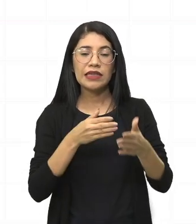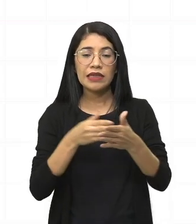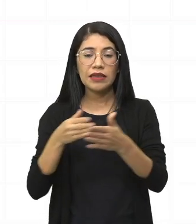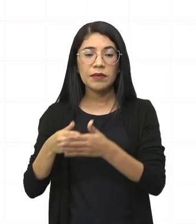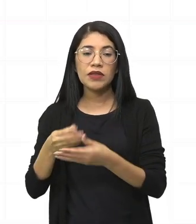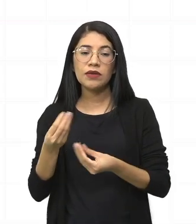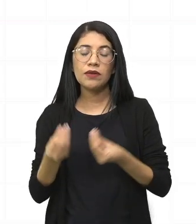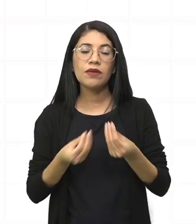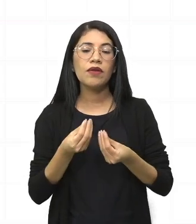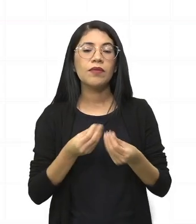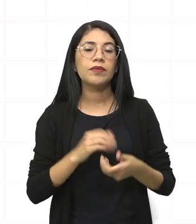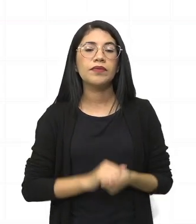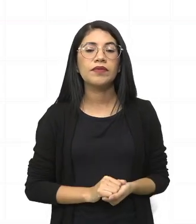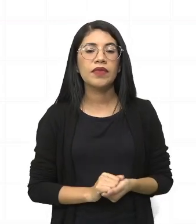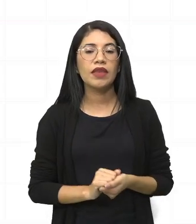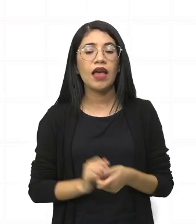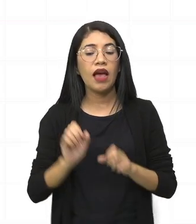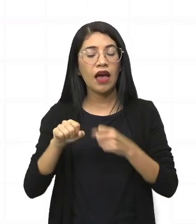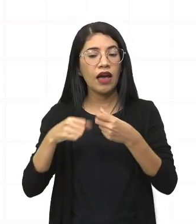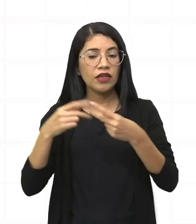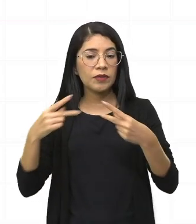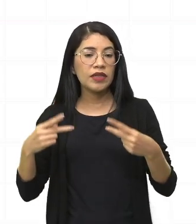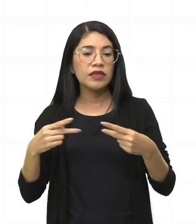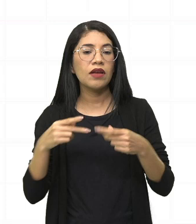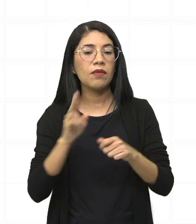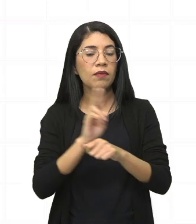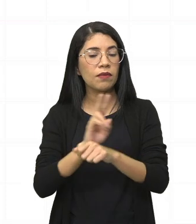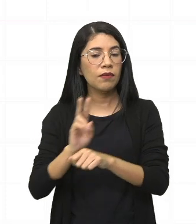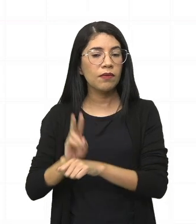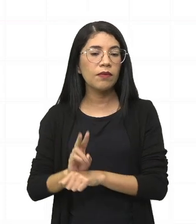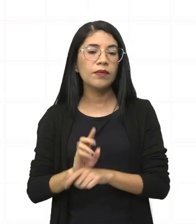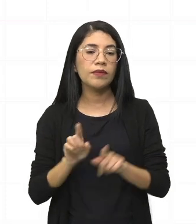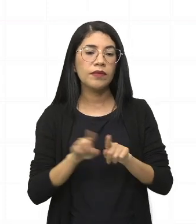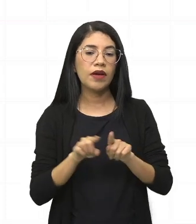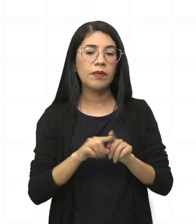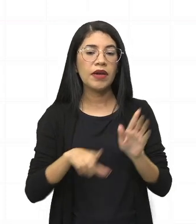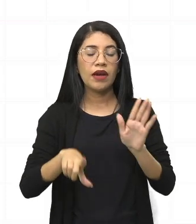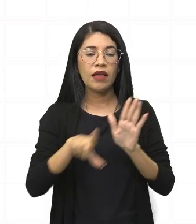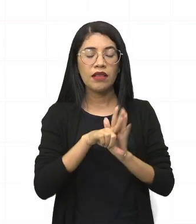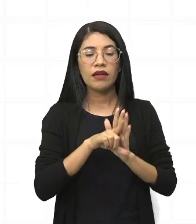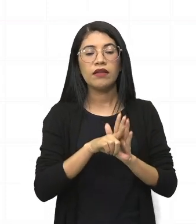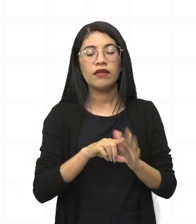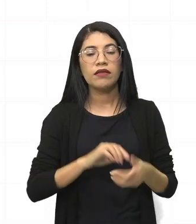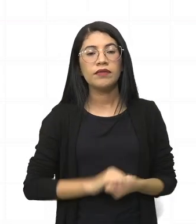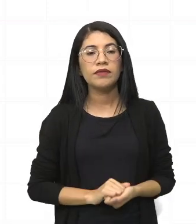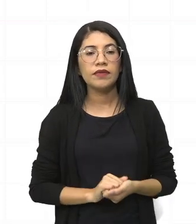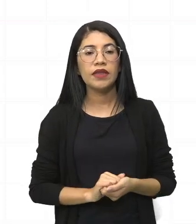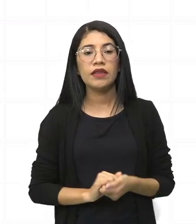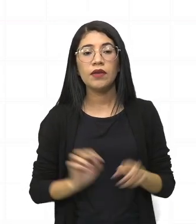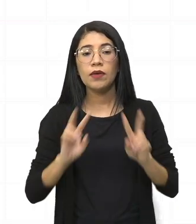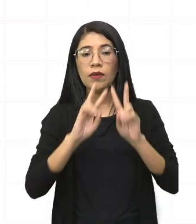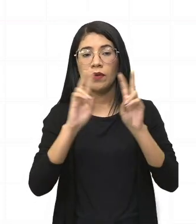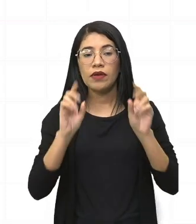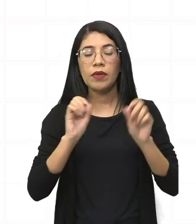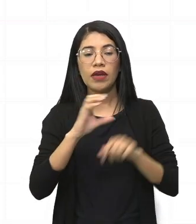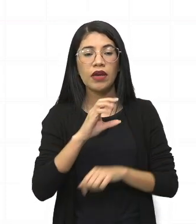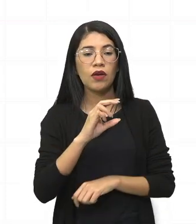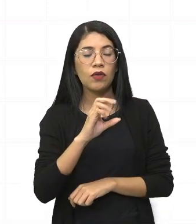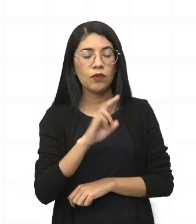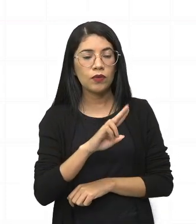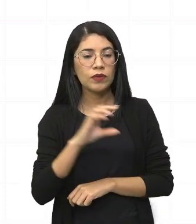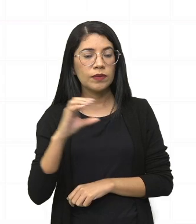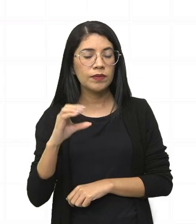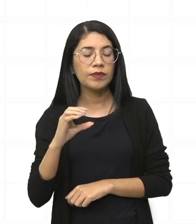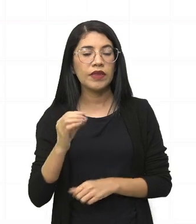a qual se aplicam garantias adequadas de proteção da lei. Então, essa é a definição de unidade de